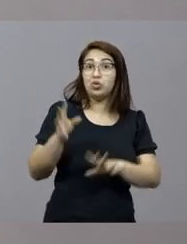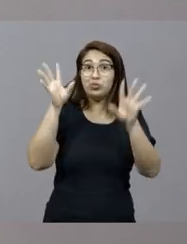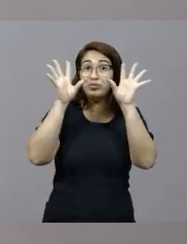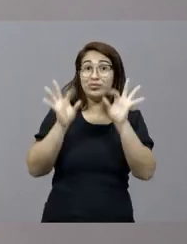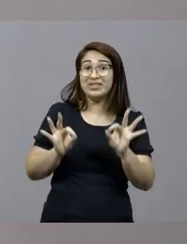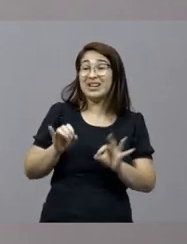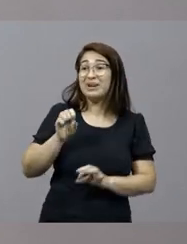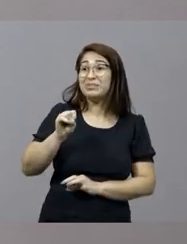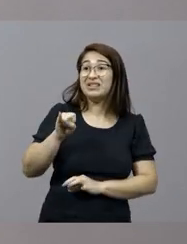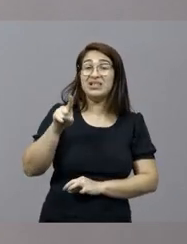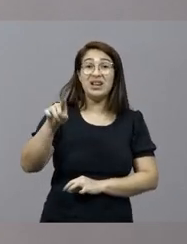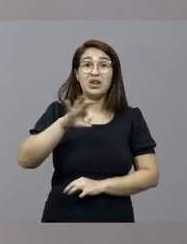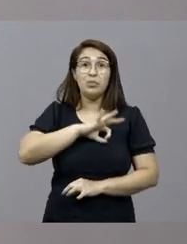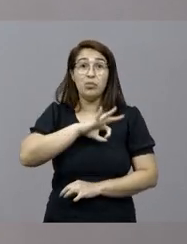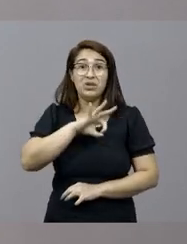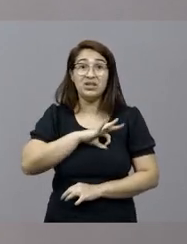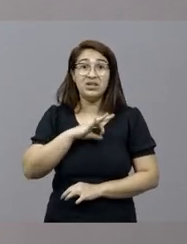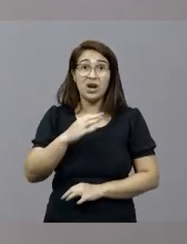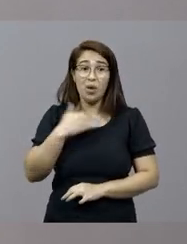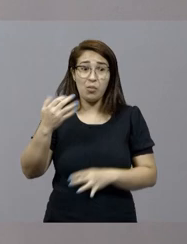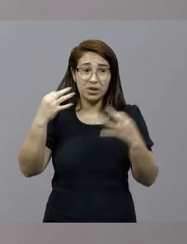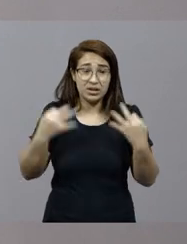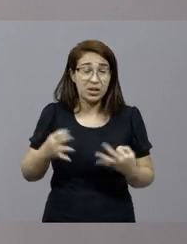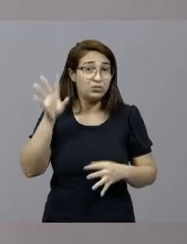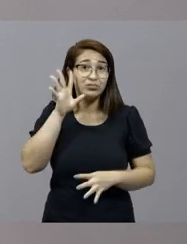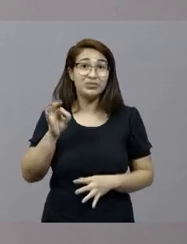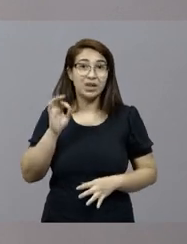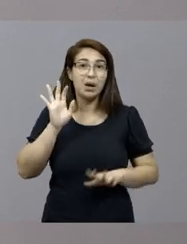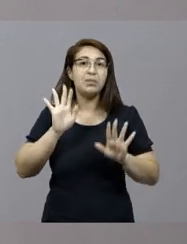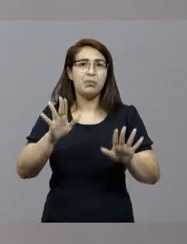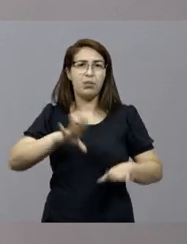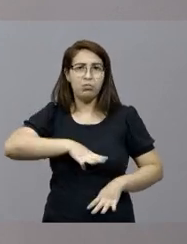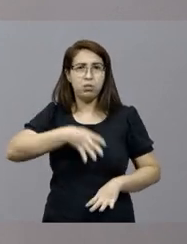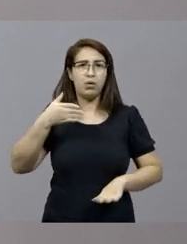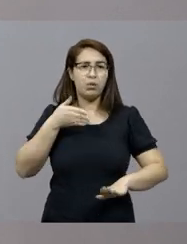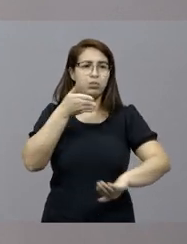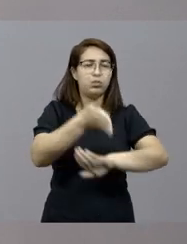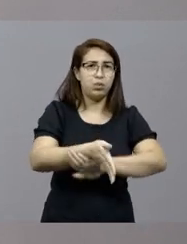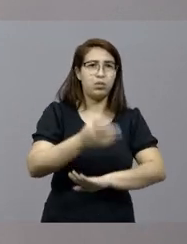tiro na cabeça, entraram lá e fizeram o serviço bem feito.